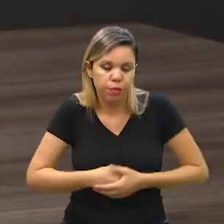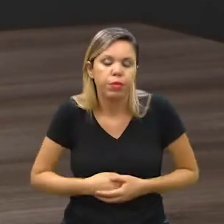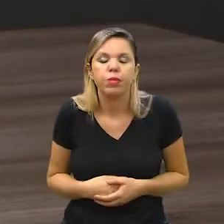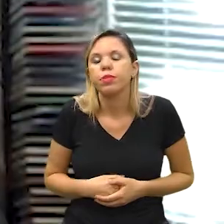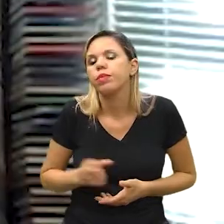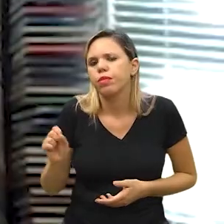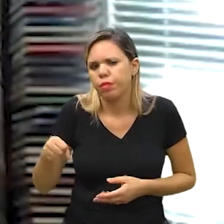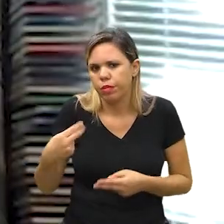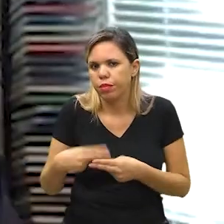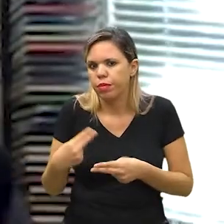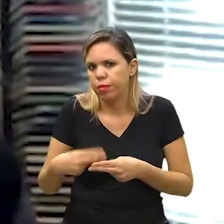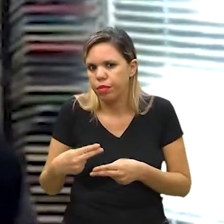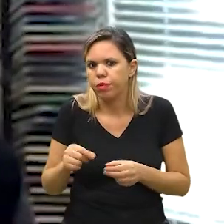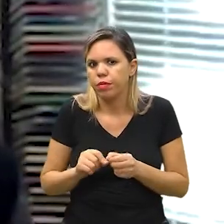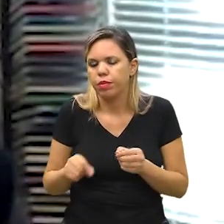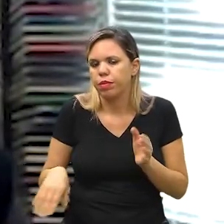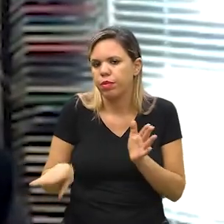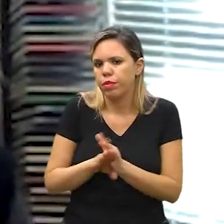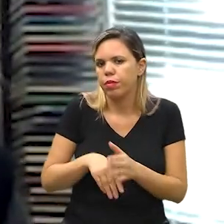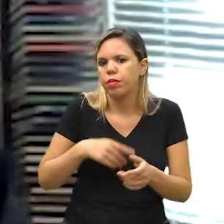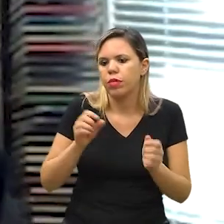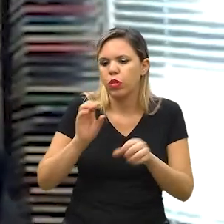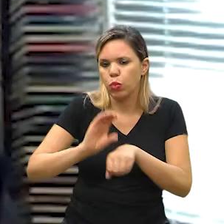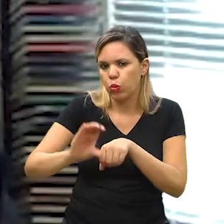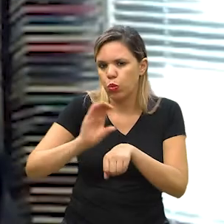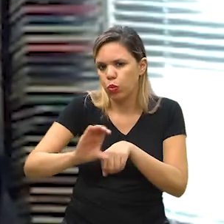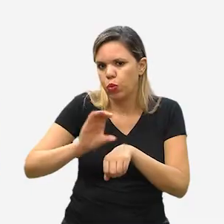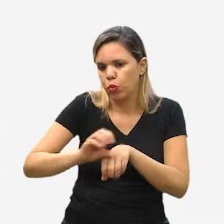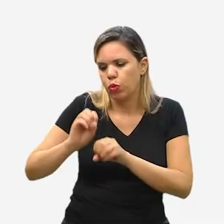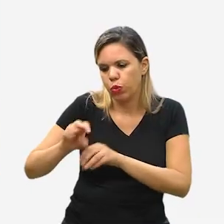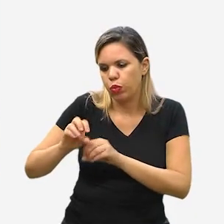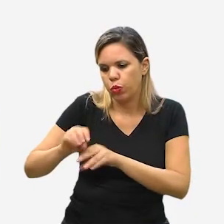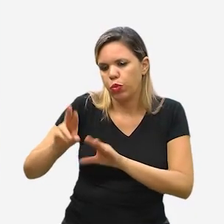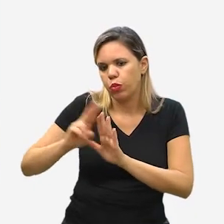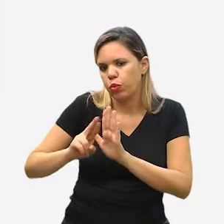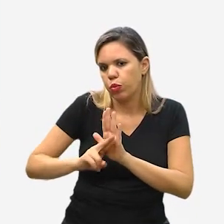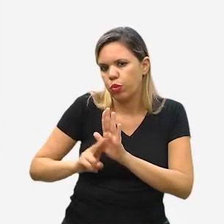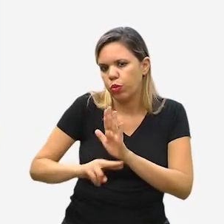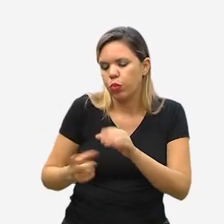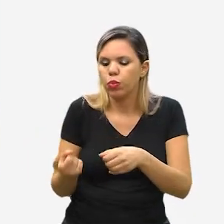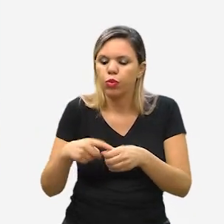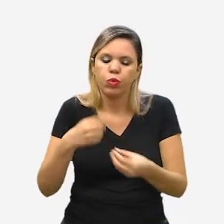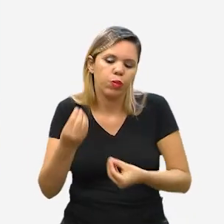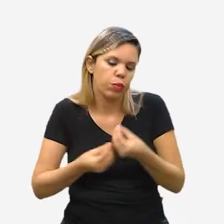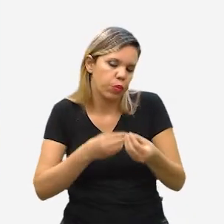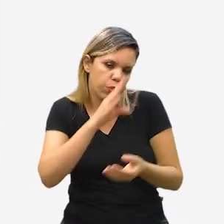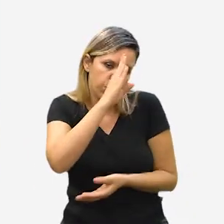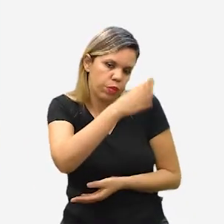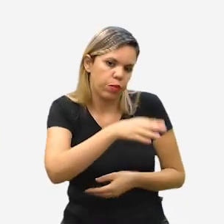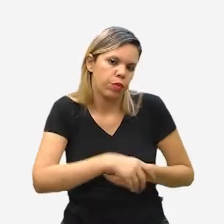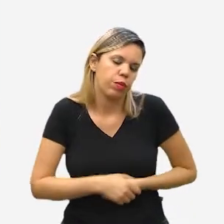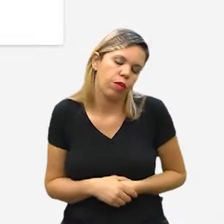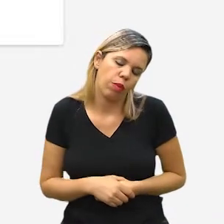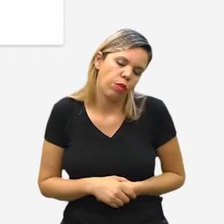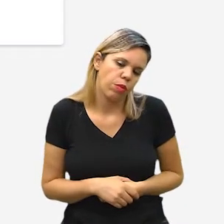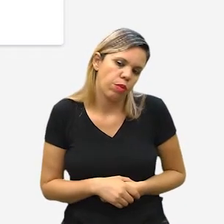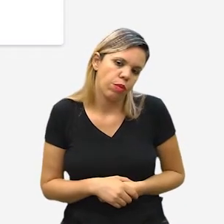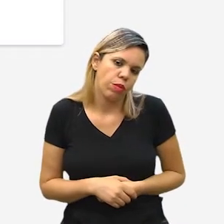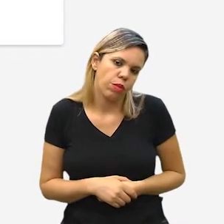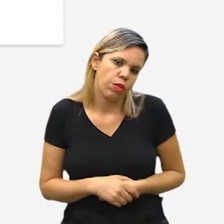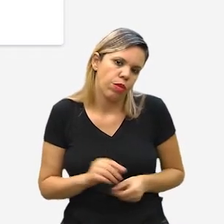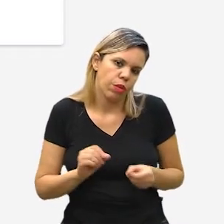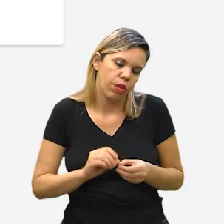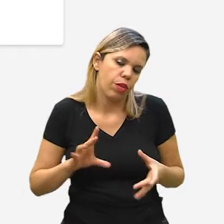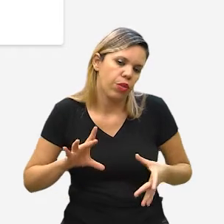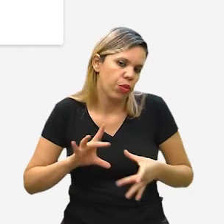alimentação. Sim, o Sebrae, ele veio fazendo capacitações para os protocolos de retomada, principalmente,